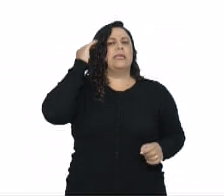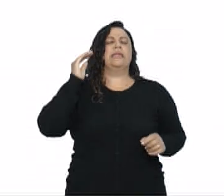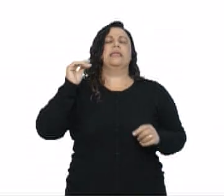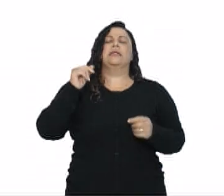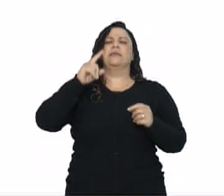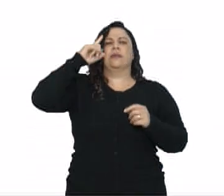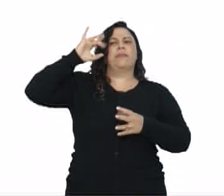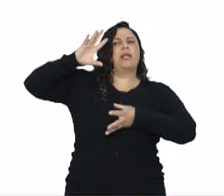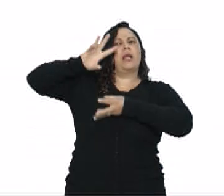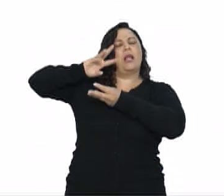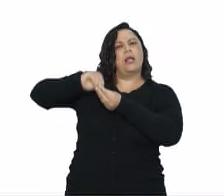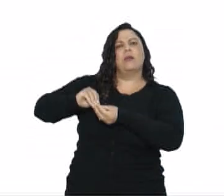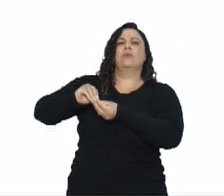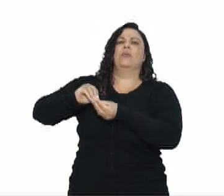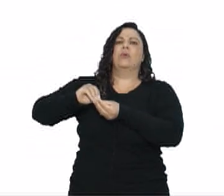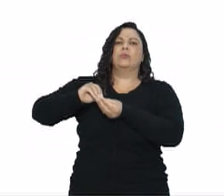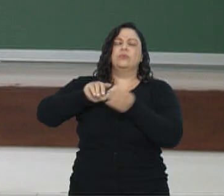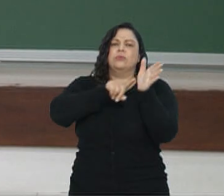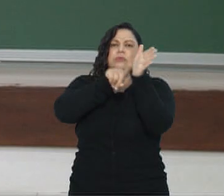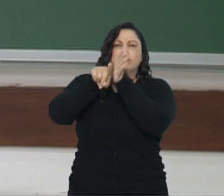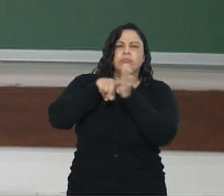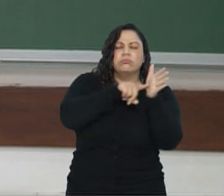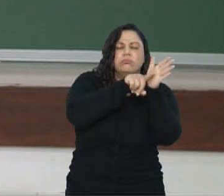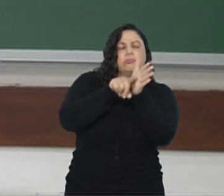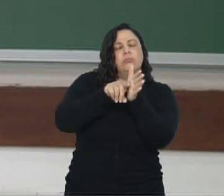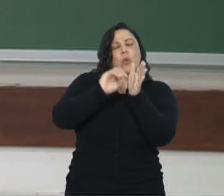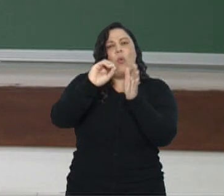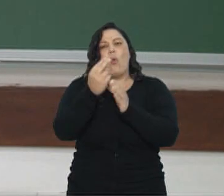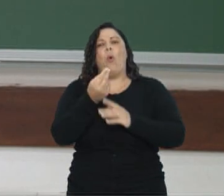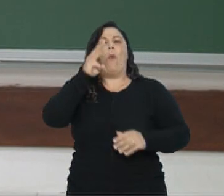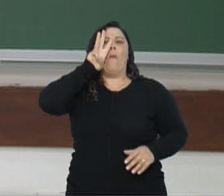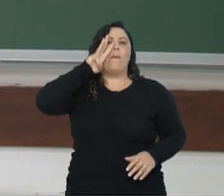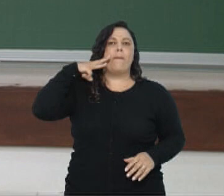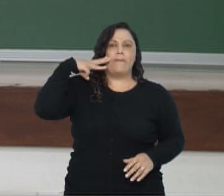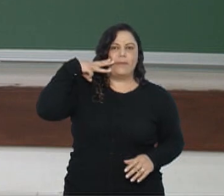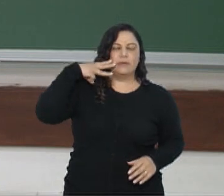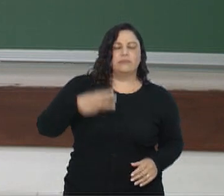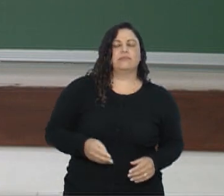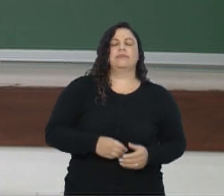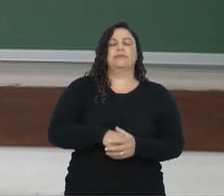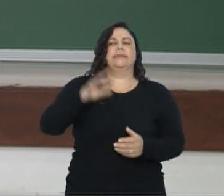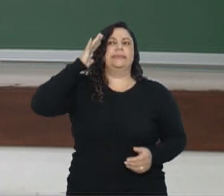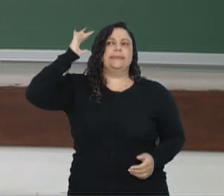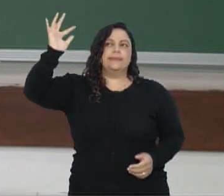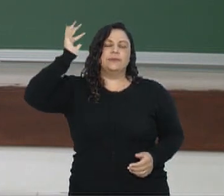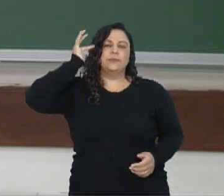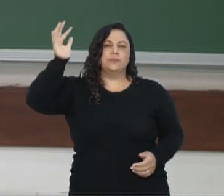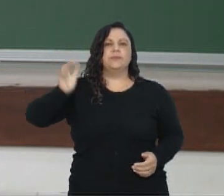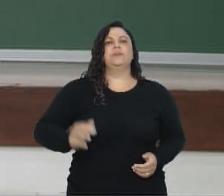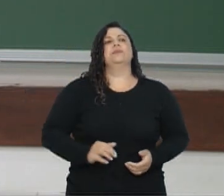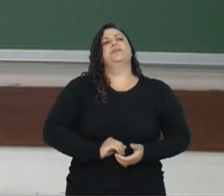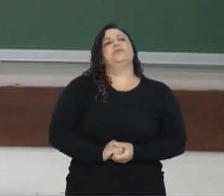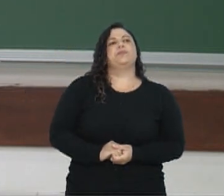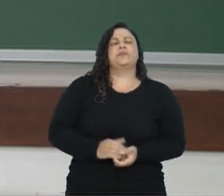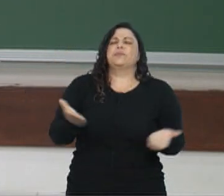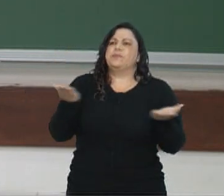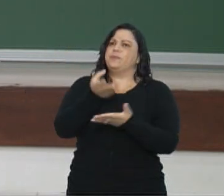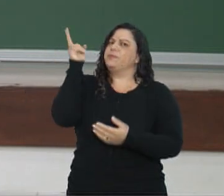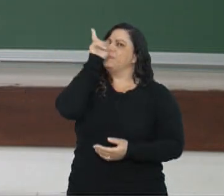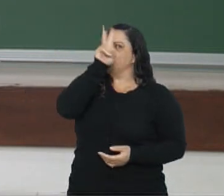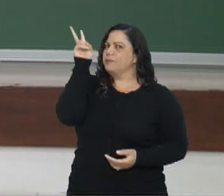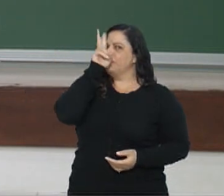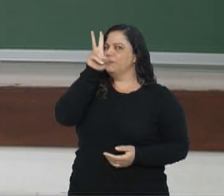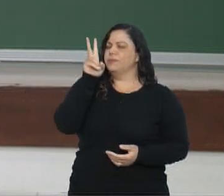chamado científico, ou simplesmente marxismo, certo? Então, vamos retomar aí, pessoal. Com o processo